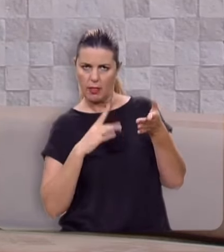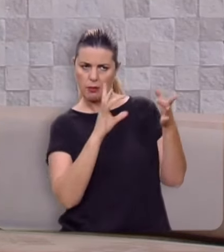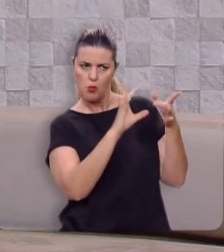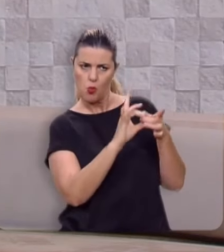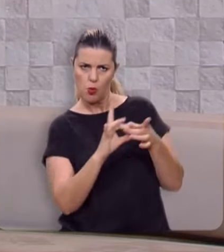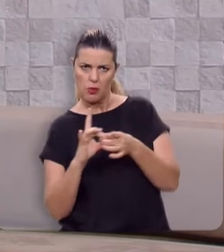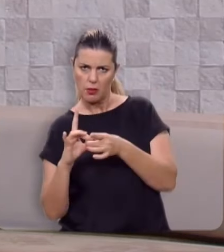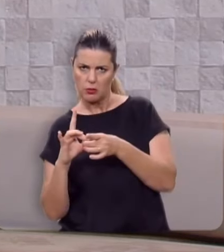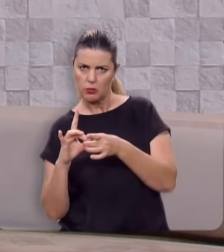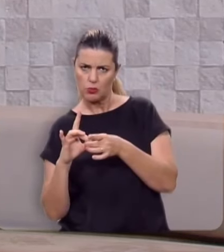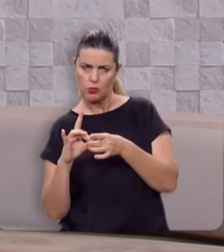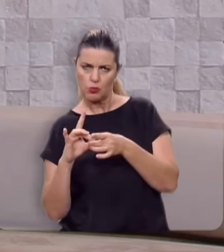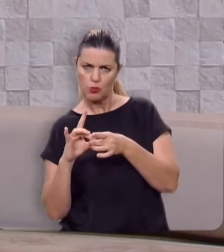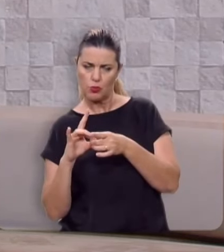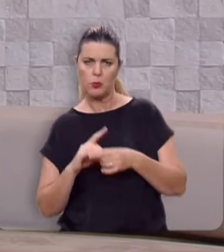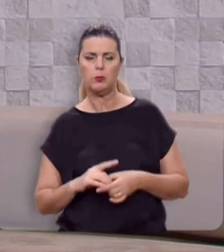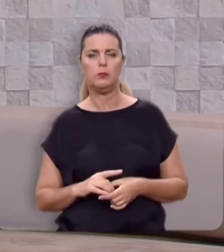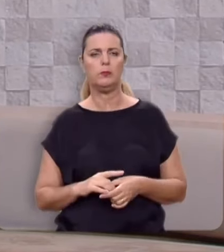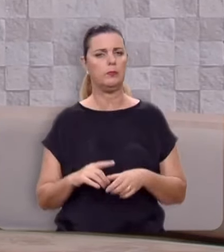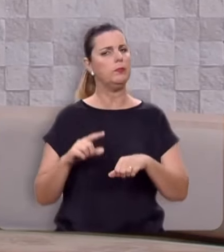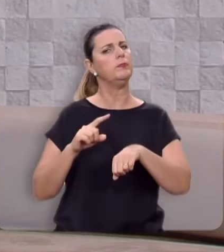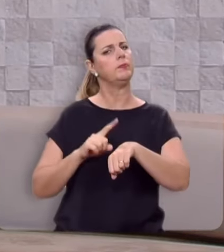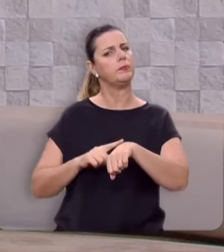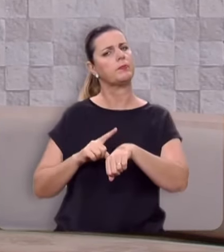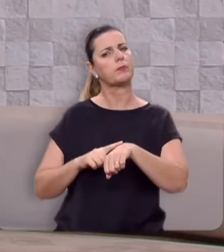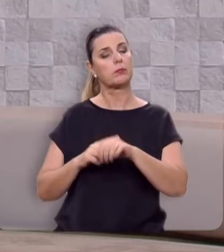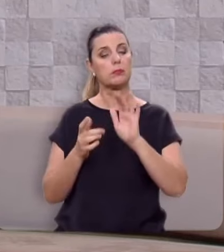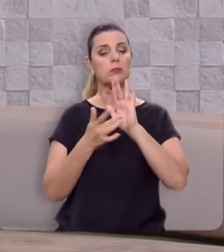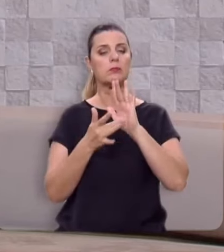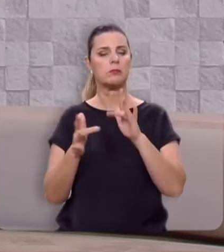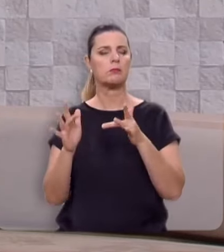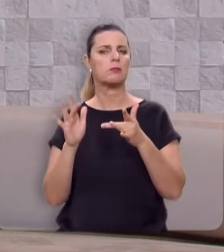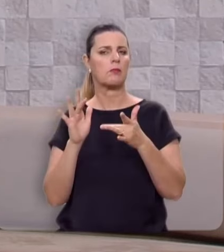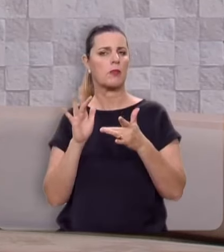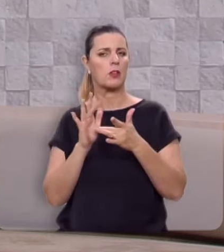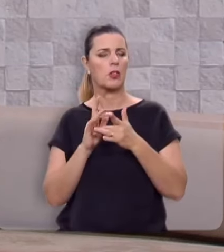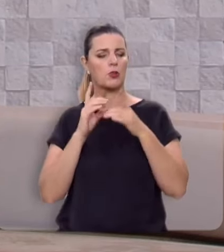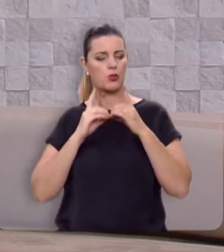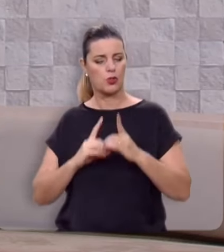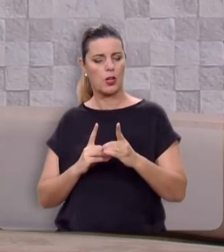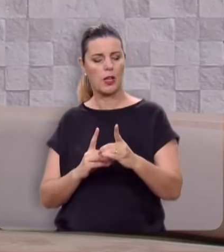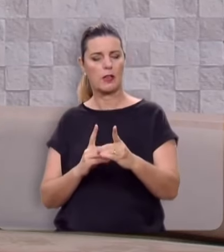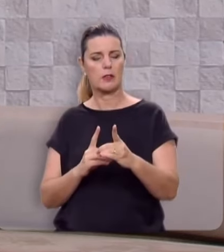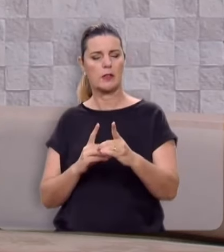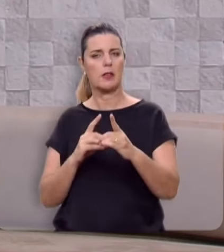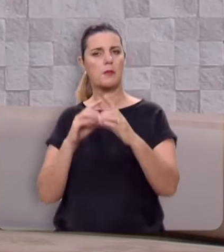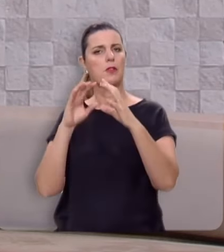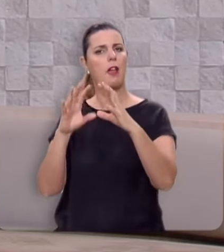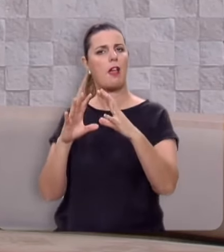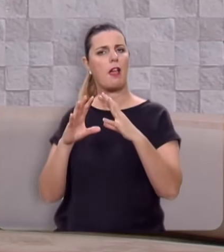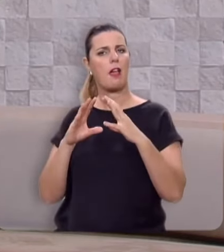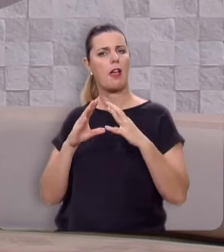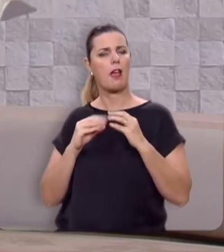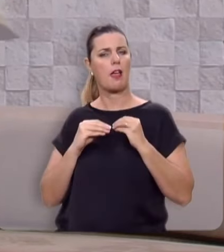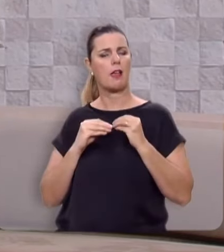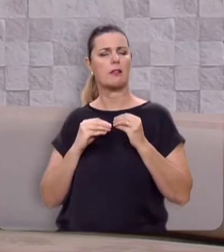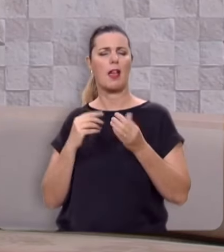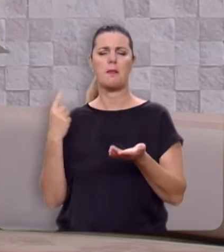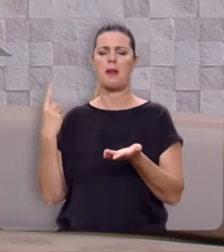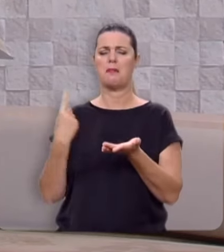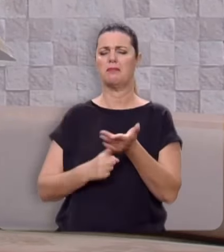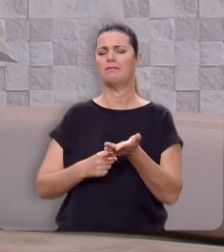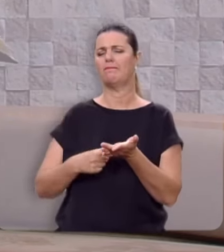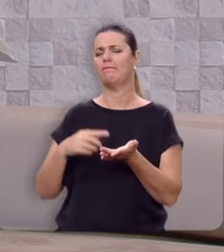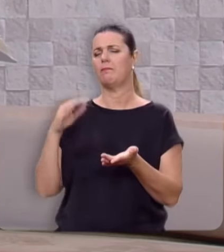contexto o momento em que Jesus e os seus discípulos recebem uma trágica